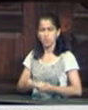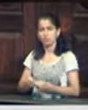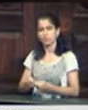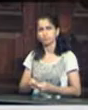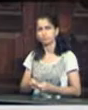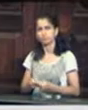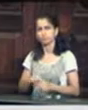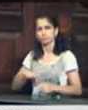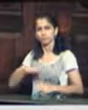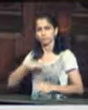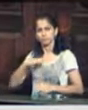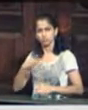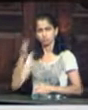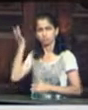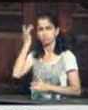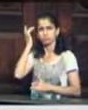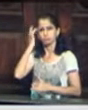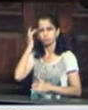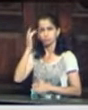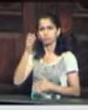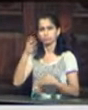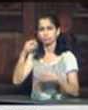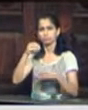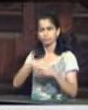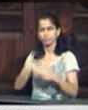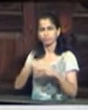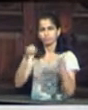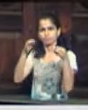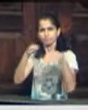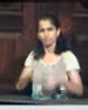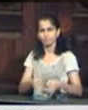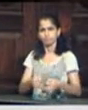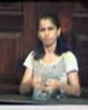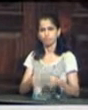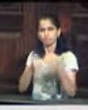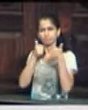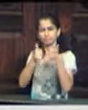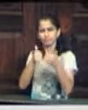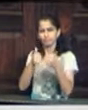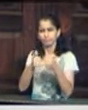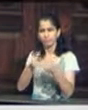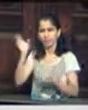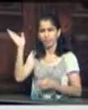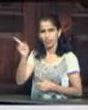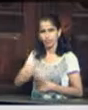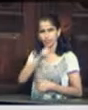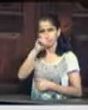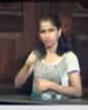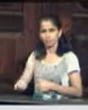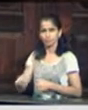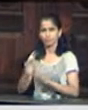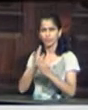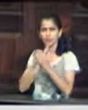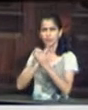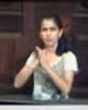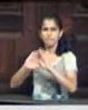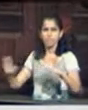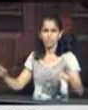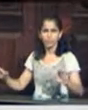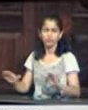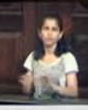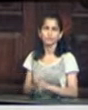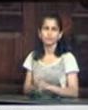num gesto de bom senso, aprovou esse decreto legislativo, que vai tornar sem efeito esse malfadado decreto do aluguel